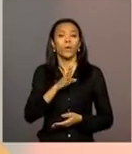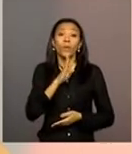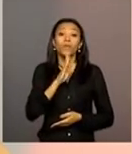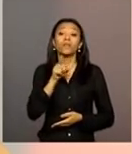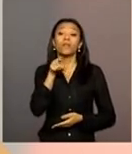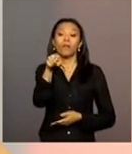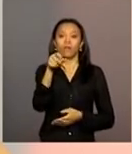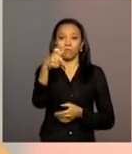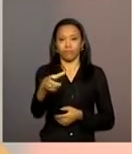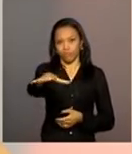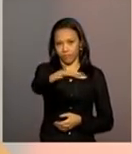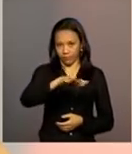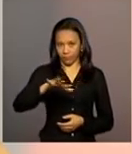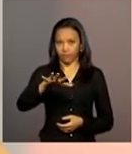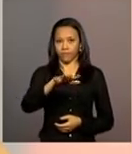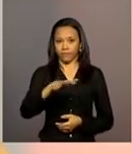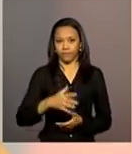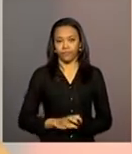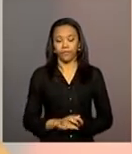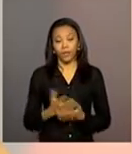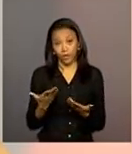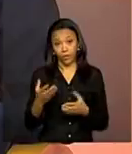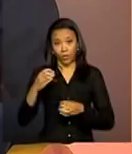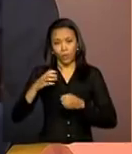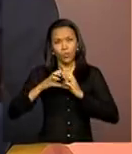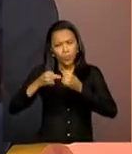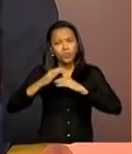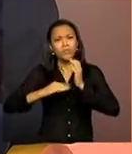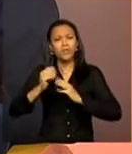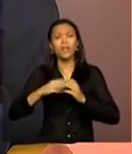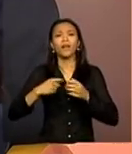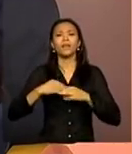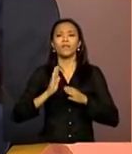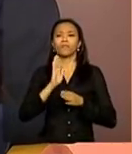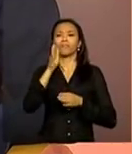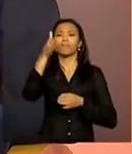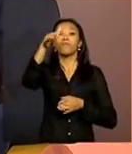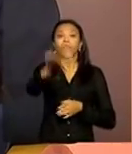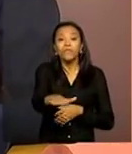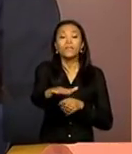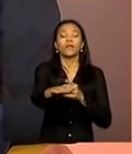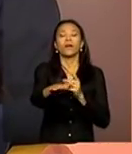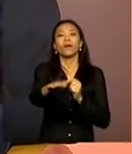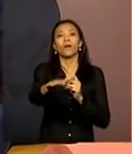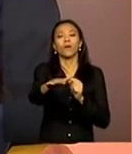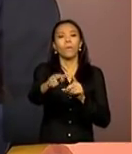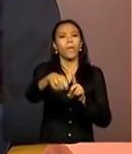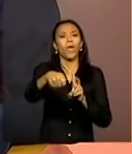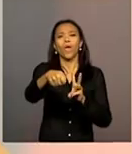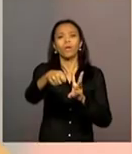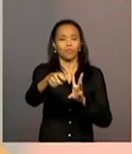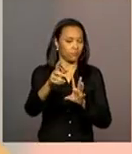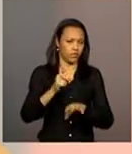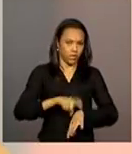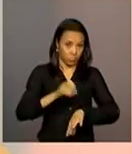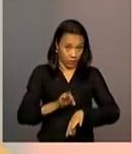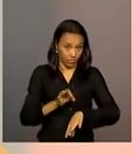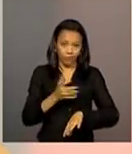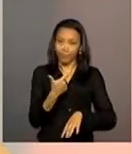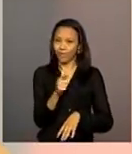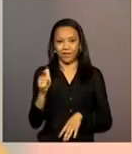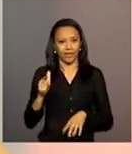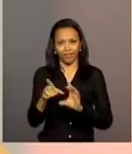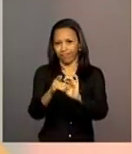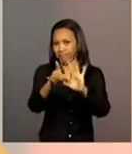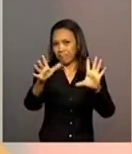território uhum porque a equipe volante fica quanto tempo em cada lugar não tem um tempo certo não não tem e depende